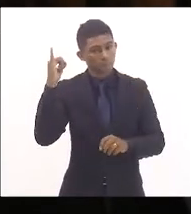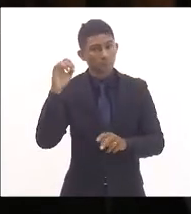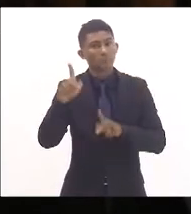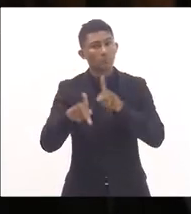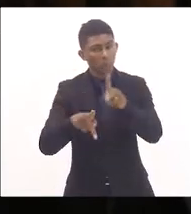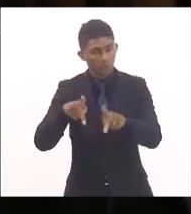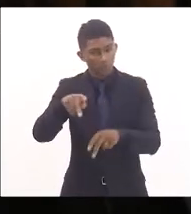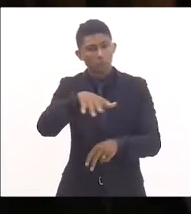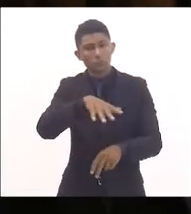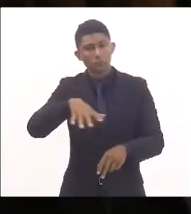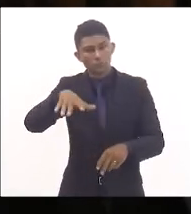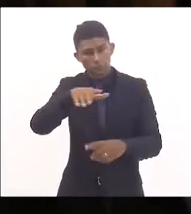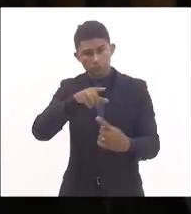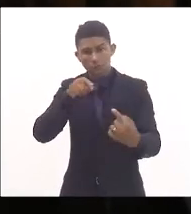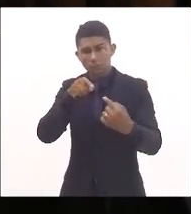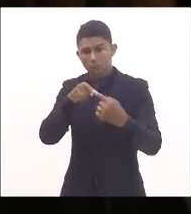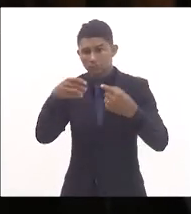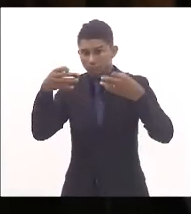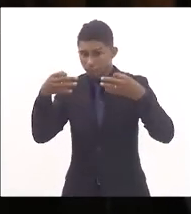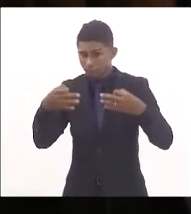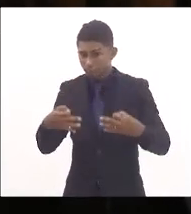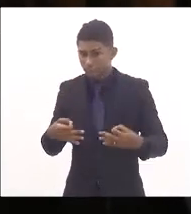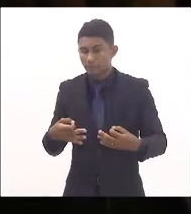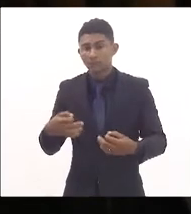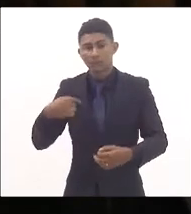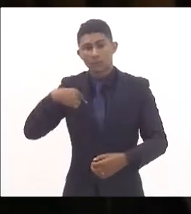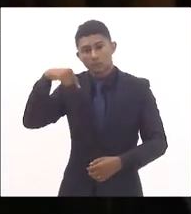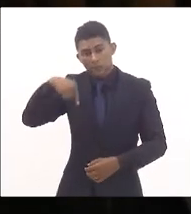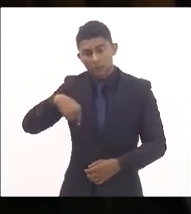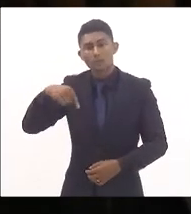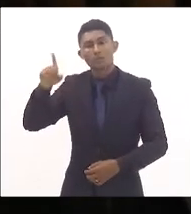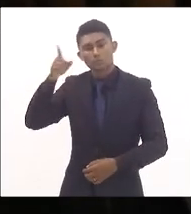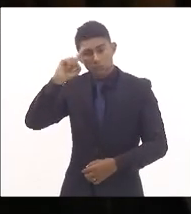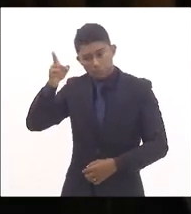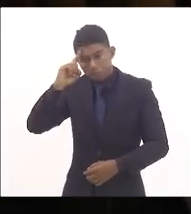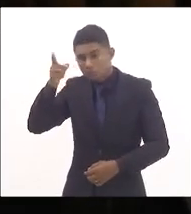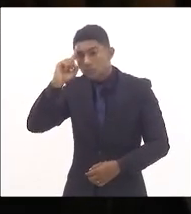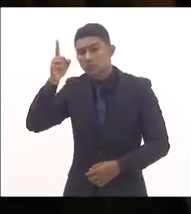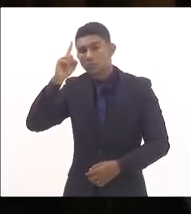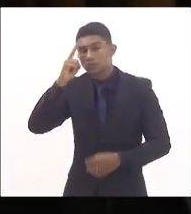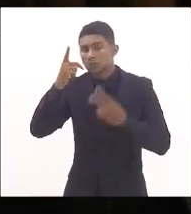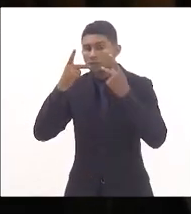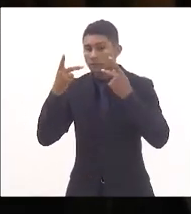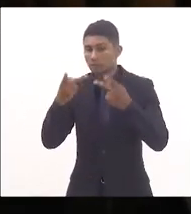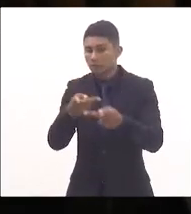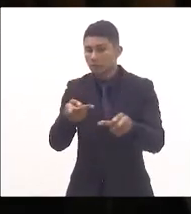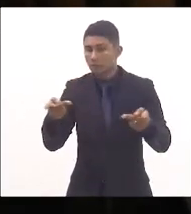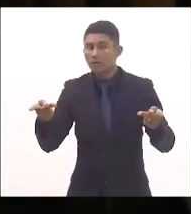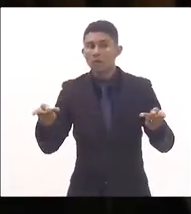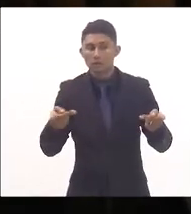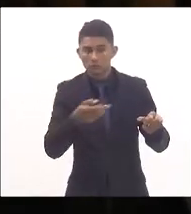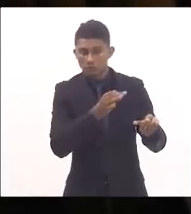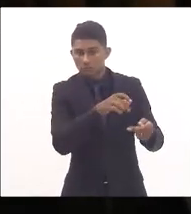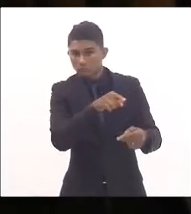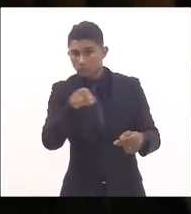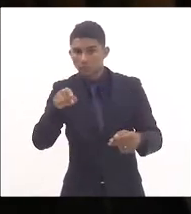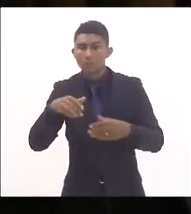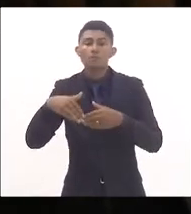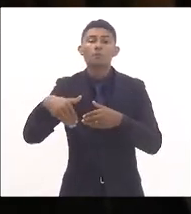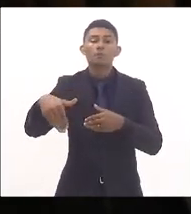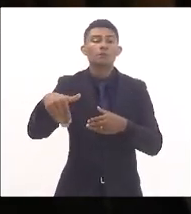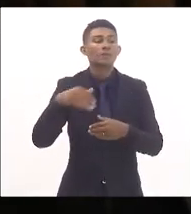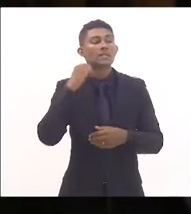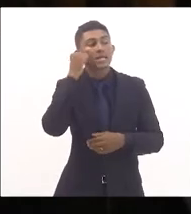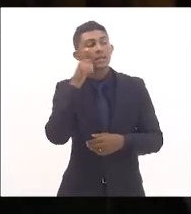né? E estamos aqui diariamente observando que desdobramento essas questões vão ter lá no